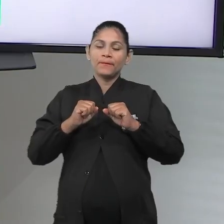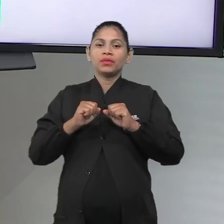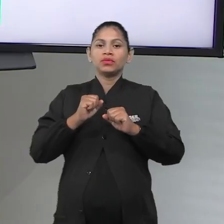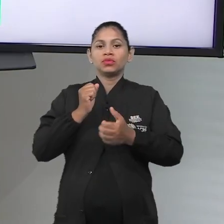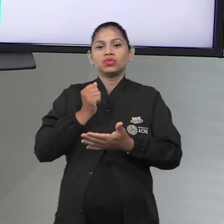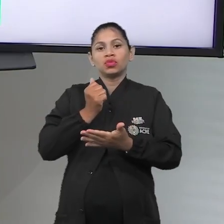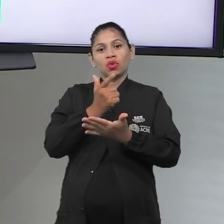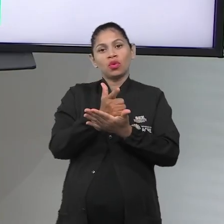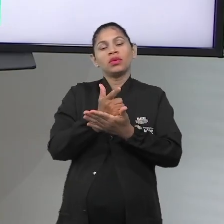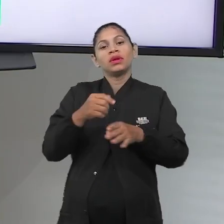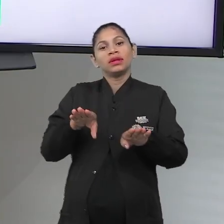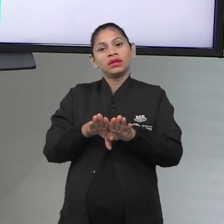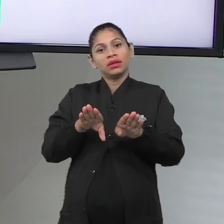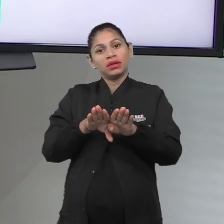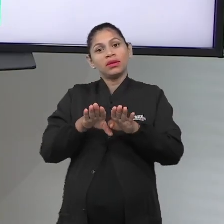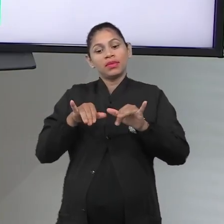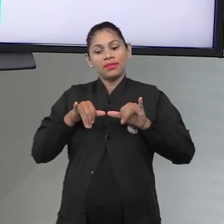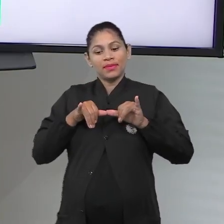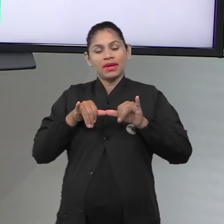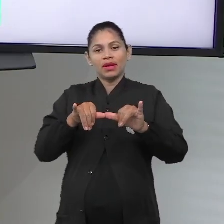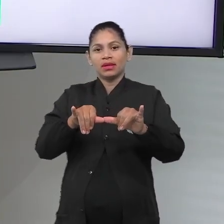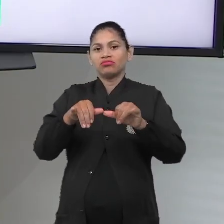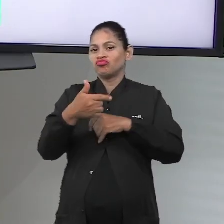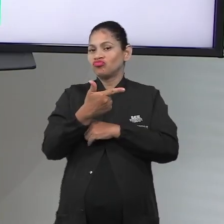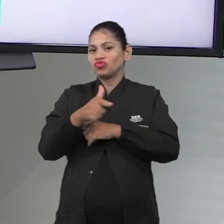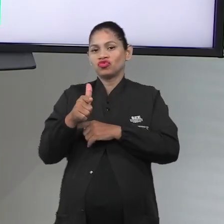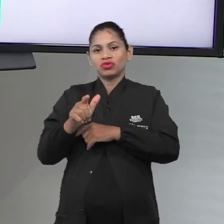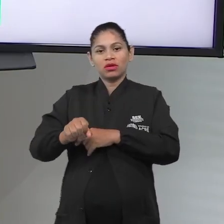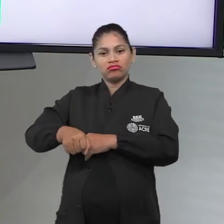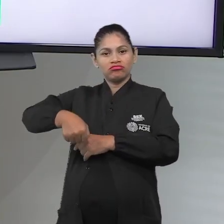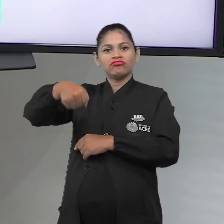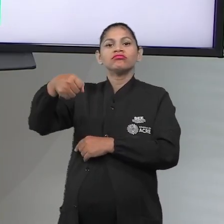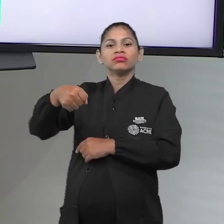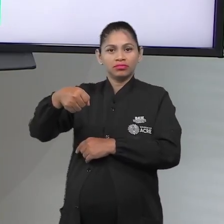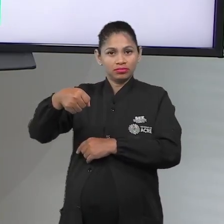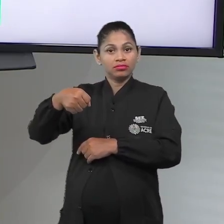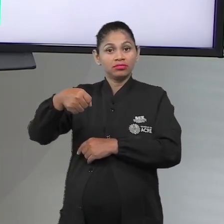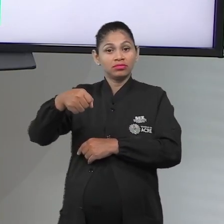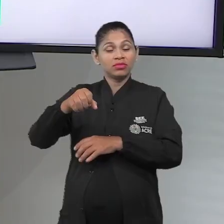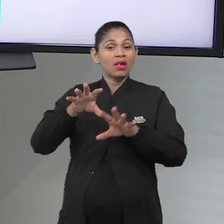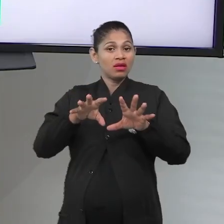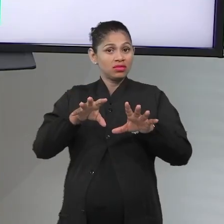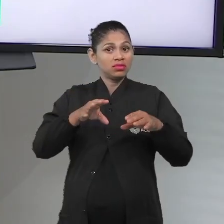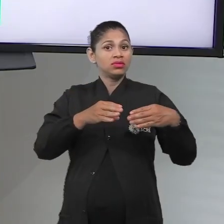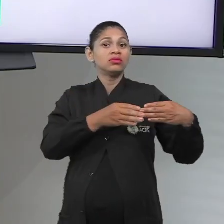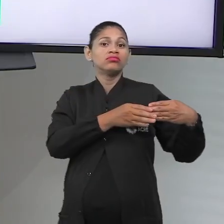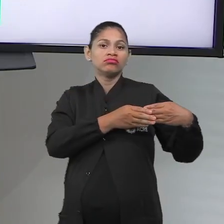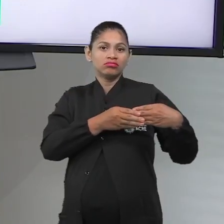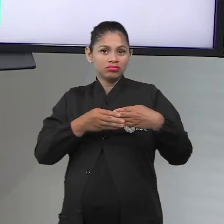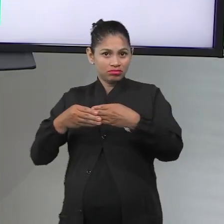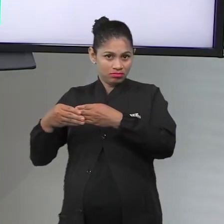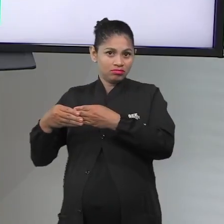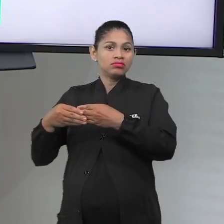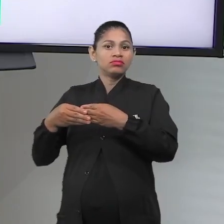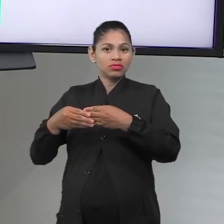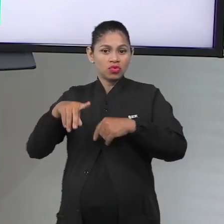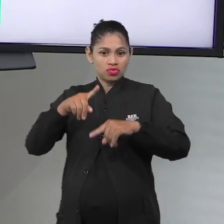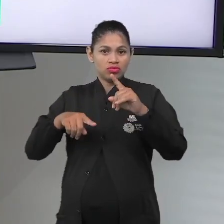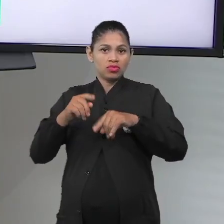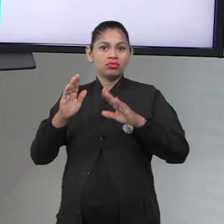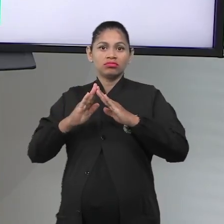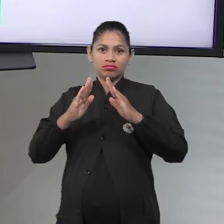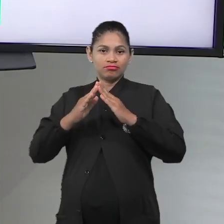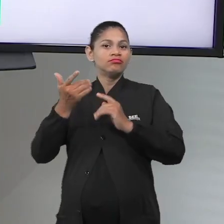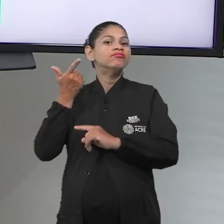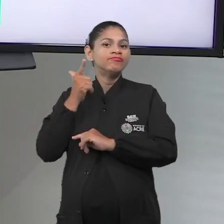sequer oferecem a sacola. E nem por isso você deixa de levar os produtos para casa. Ou seja, nós podemos